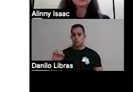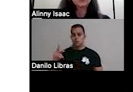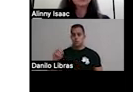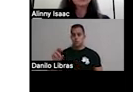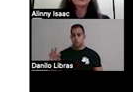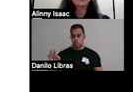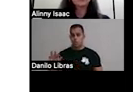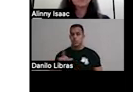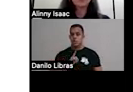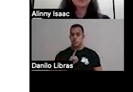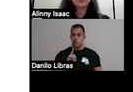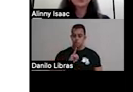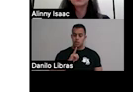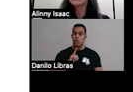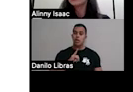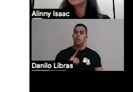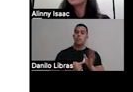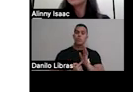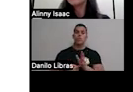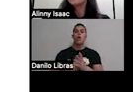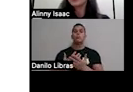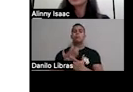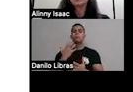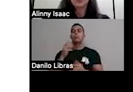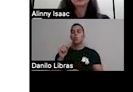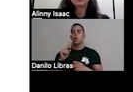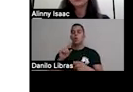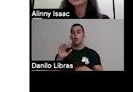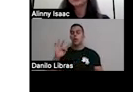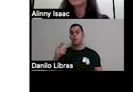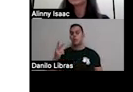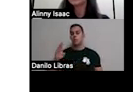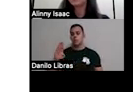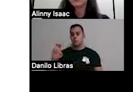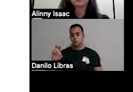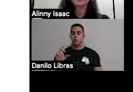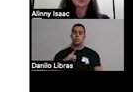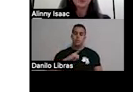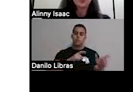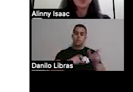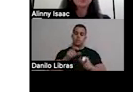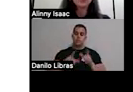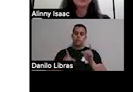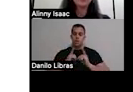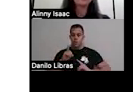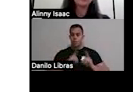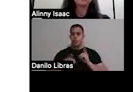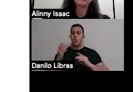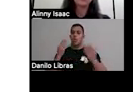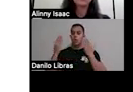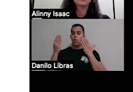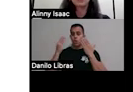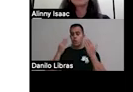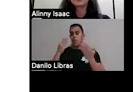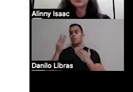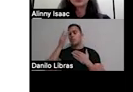uma redução da expressão de F2B5 nos indivíduos diagnosticados com depressão, quando comparados com os indivíduos, né, os